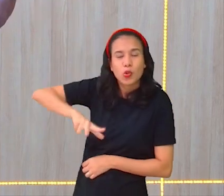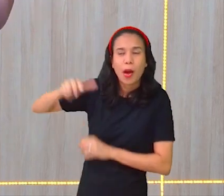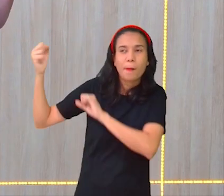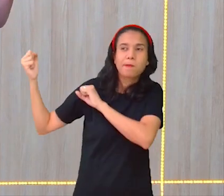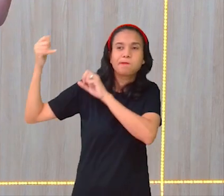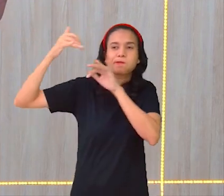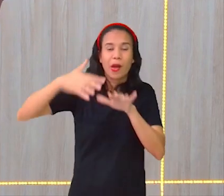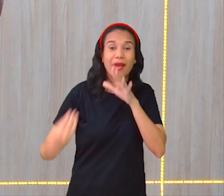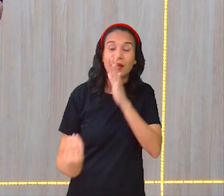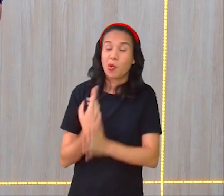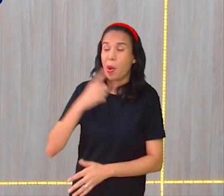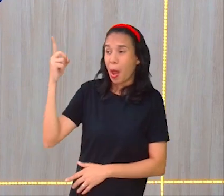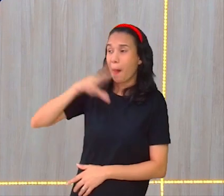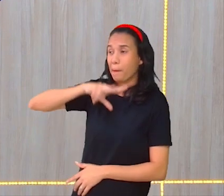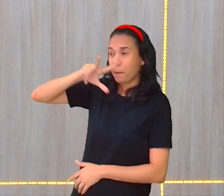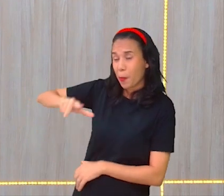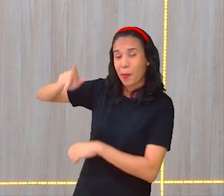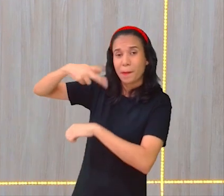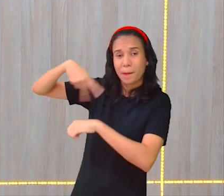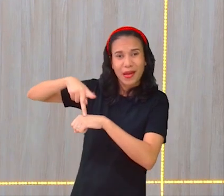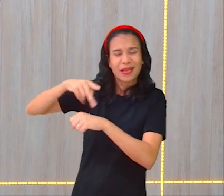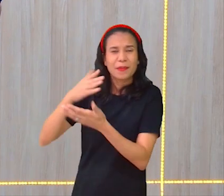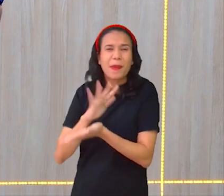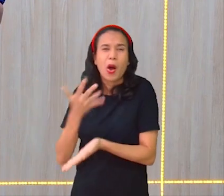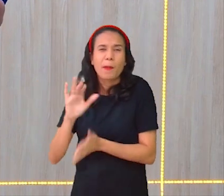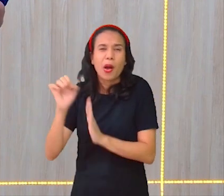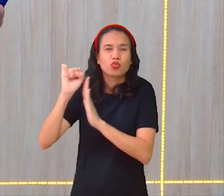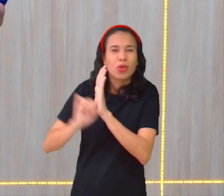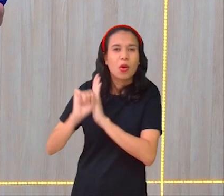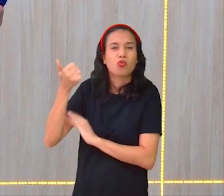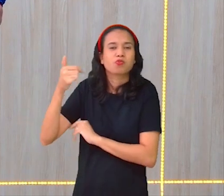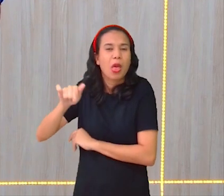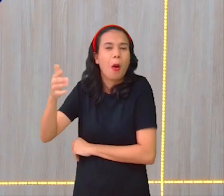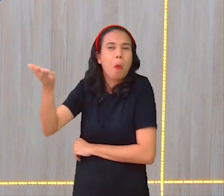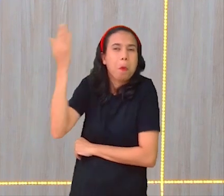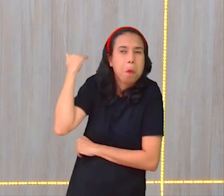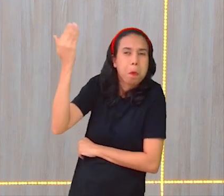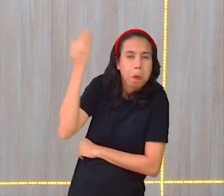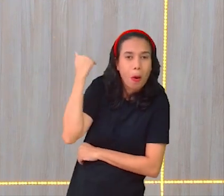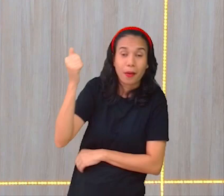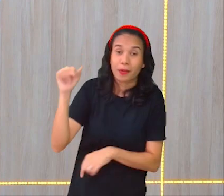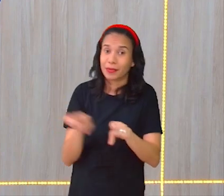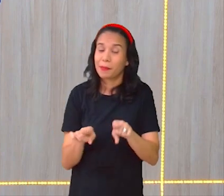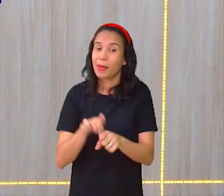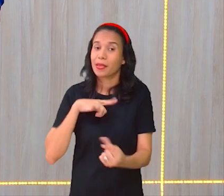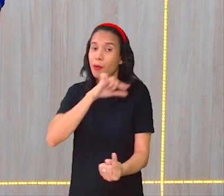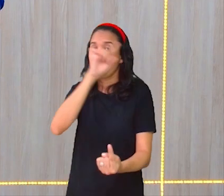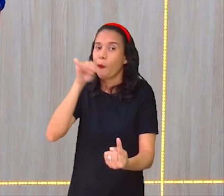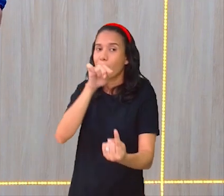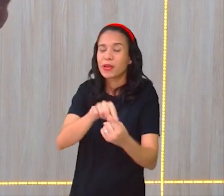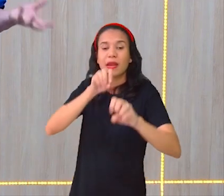em Portugal, lá pelo século XIII, é bem antigo, e ele tinha também essa finalidade